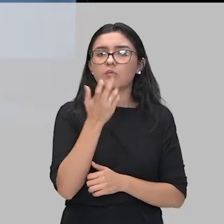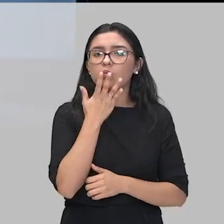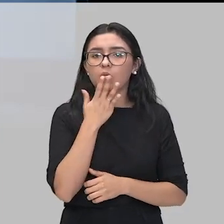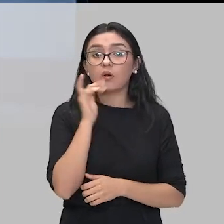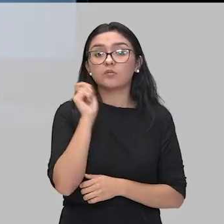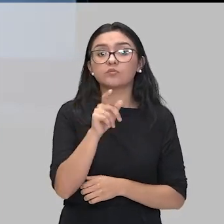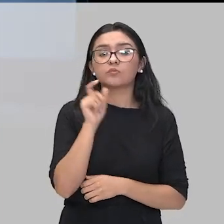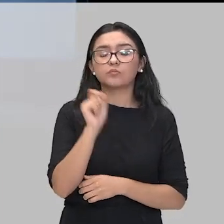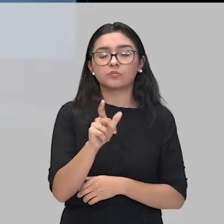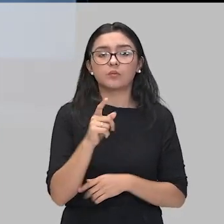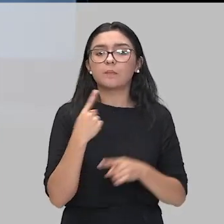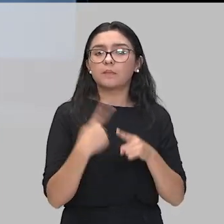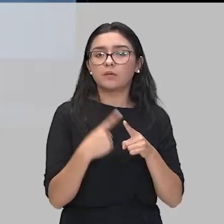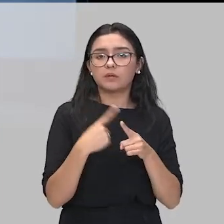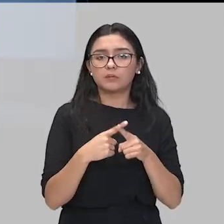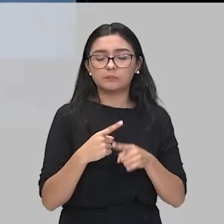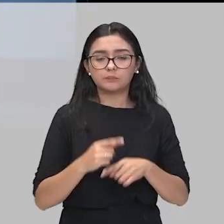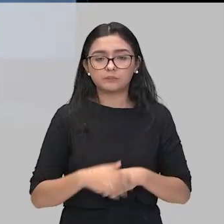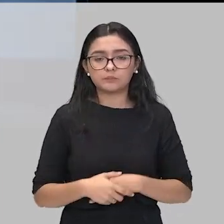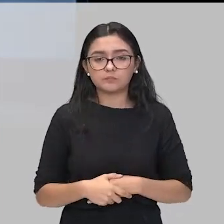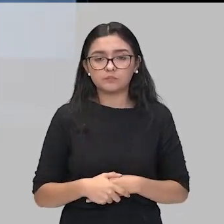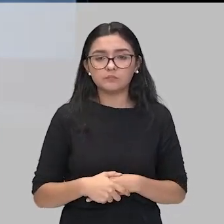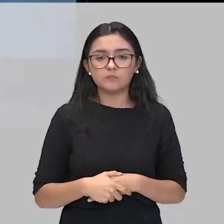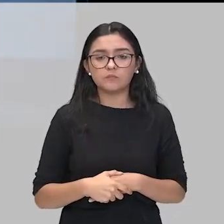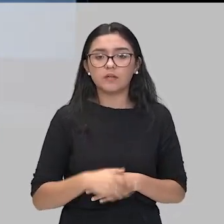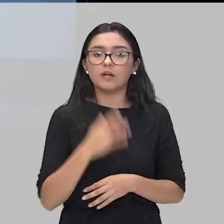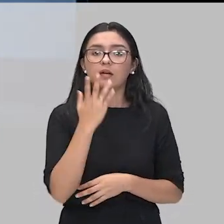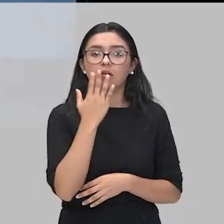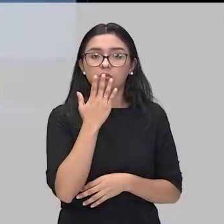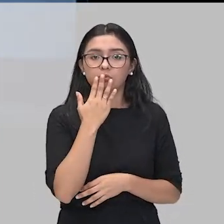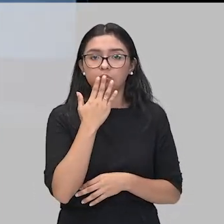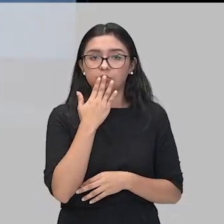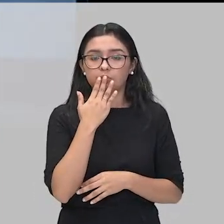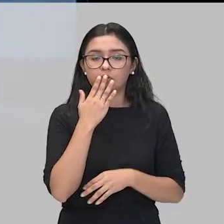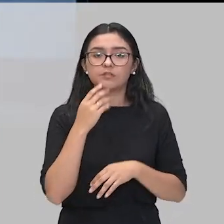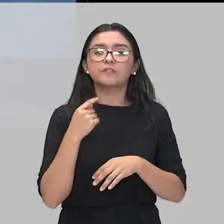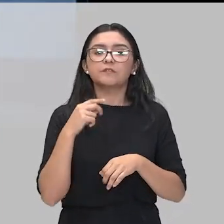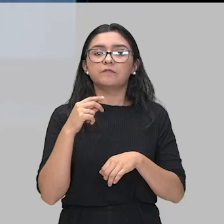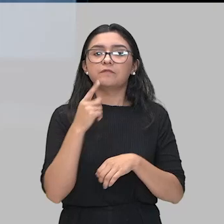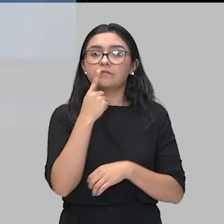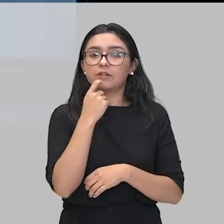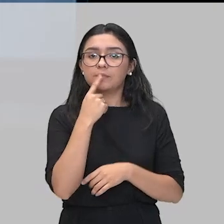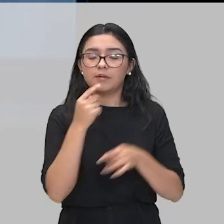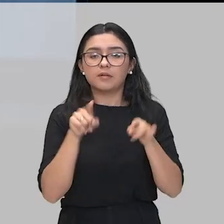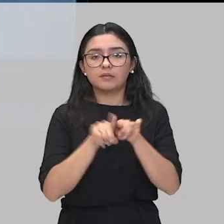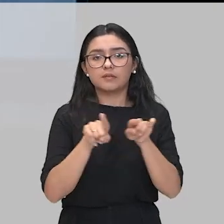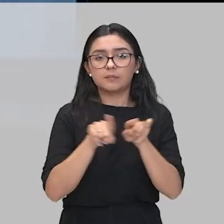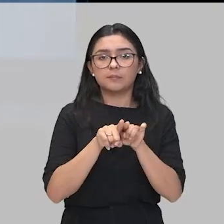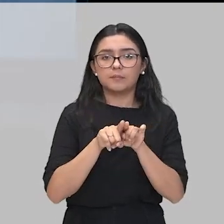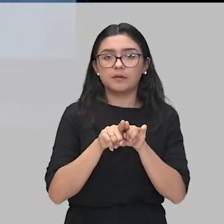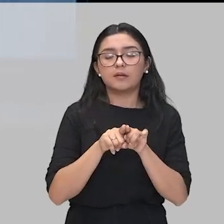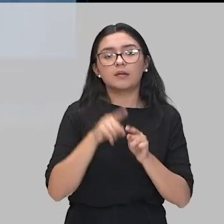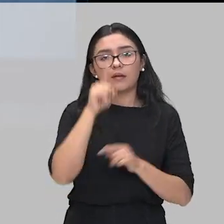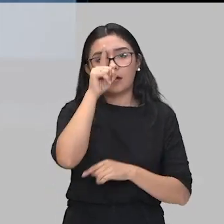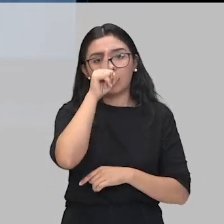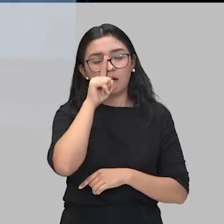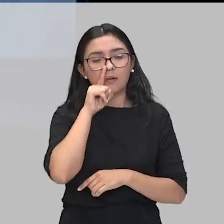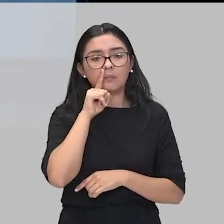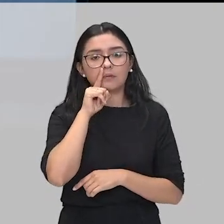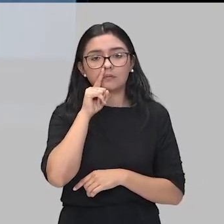ficando azul porque as cores vermelha e amarela conseguem passar muito